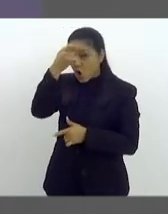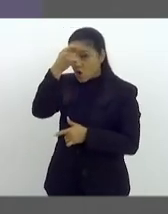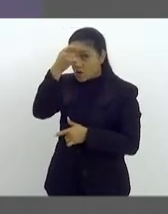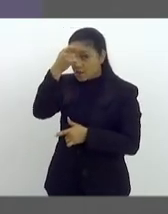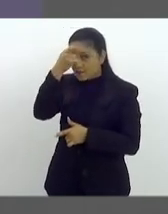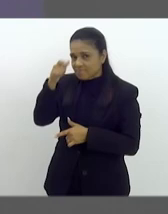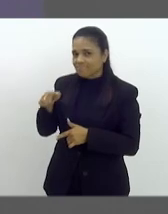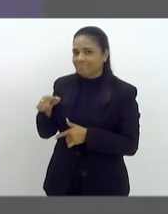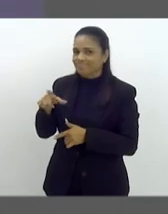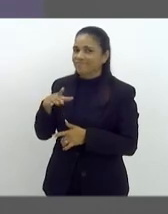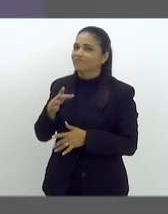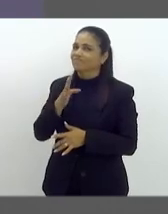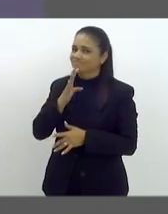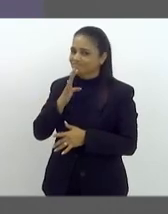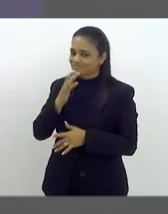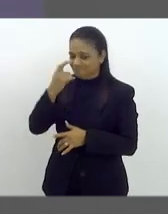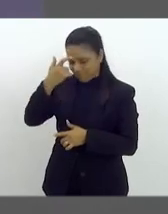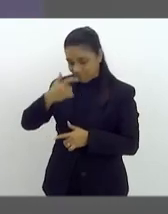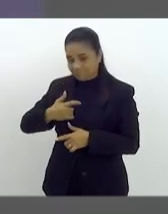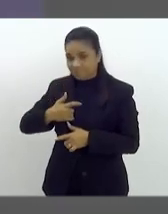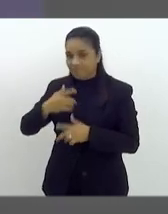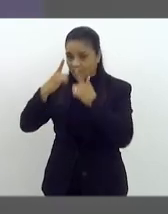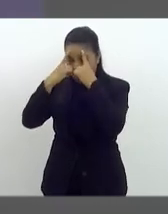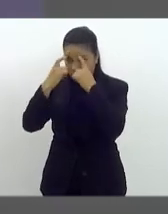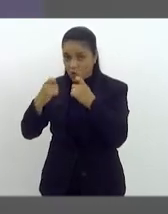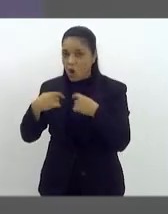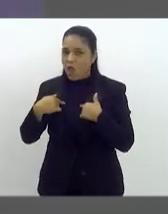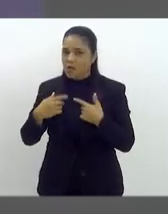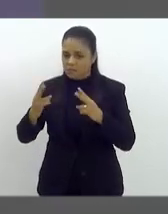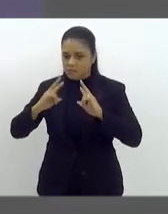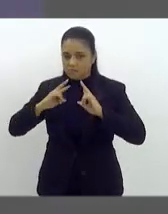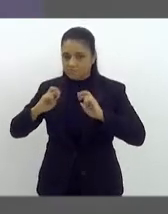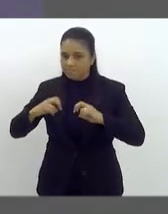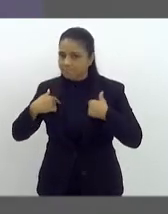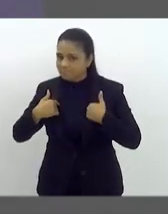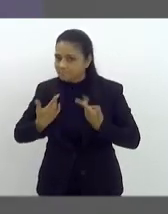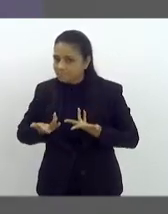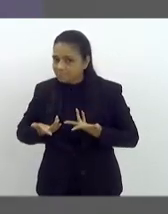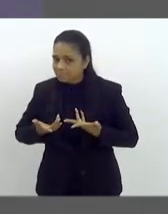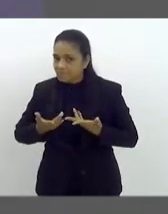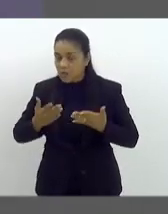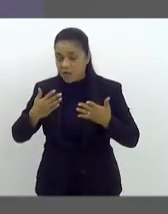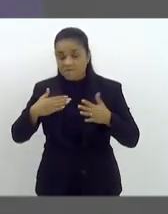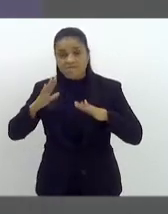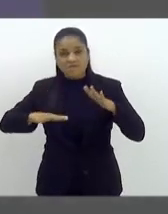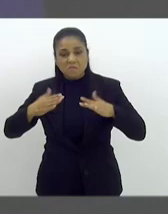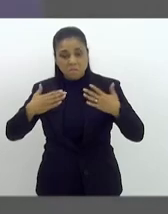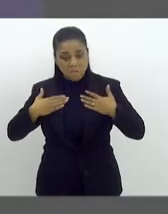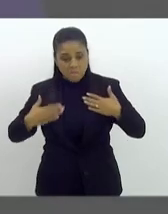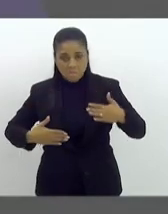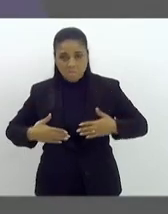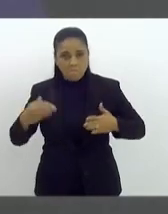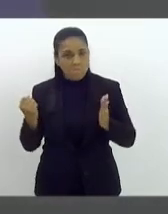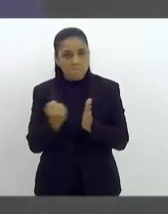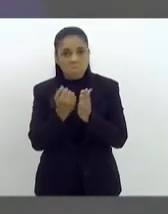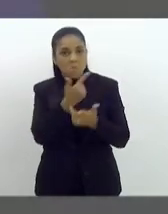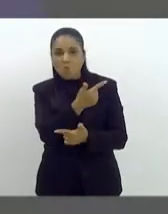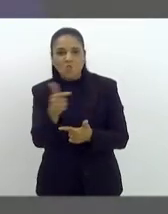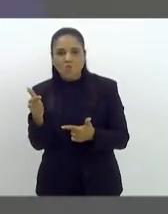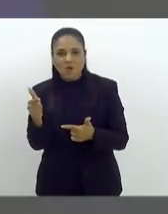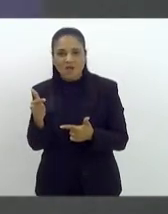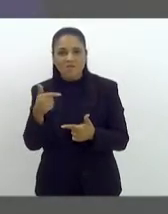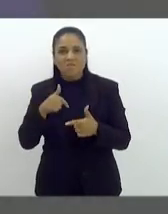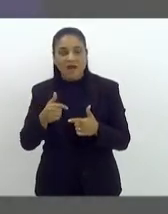mais conhecedoras dessa forma de violência que muitas vezes não deixa uma marca física né uma marca no corpo da mulher mas deixa